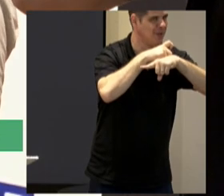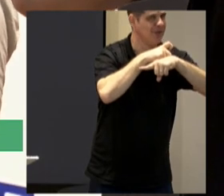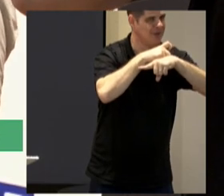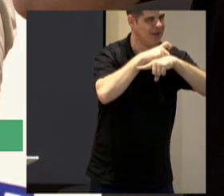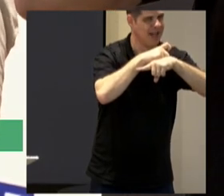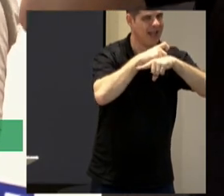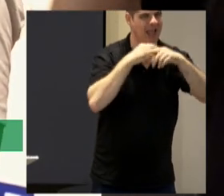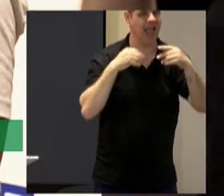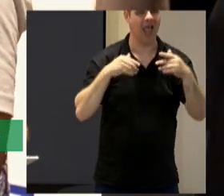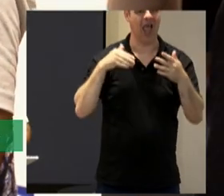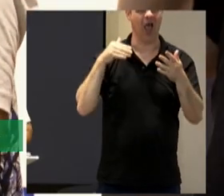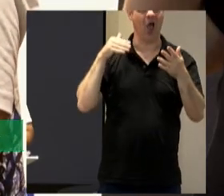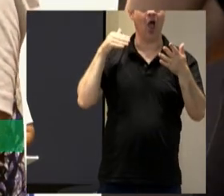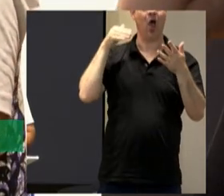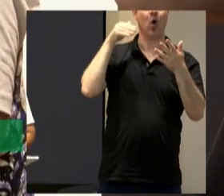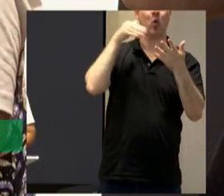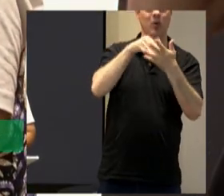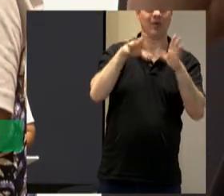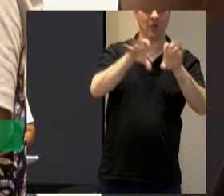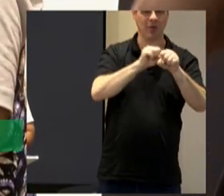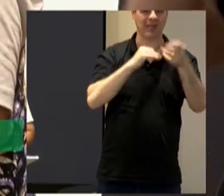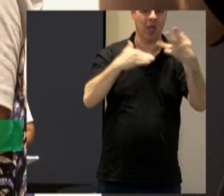Foi a última que ingressou na formação.